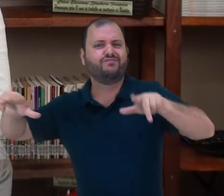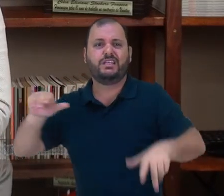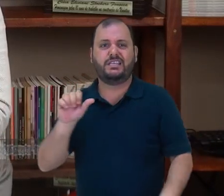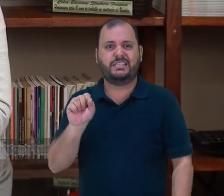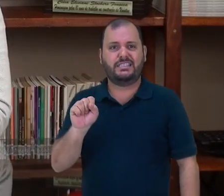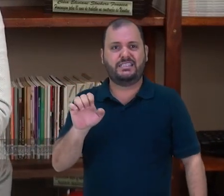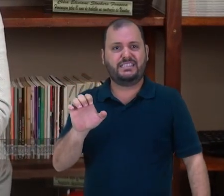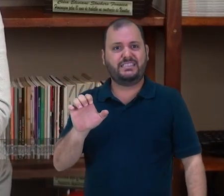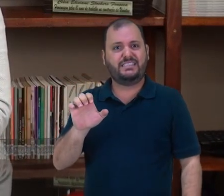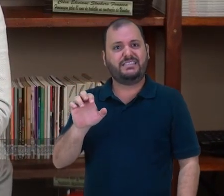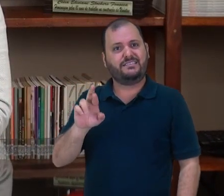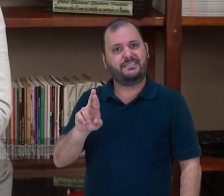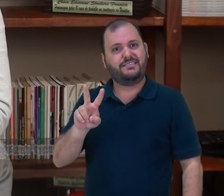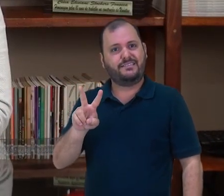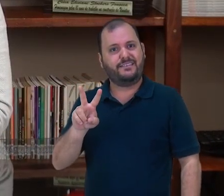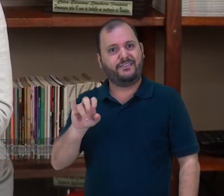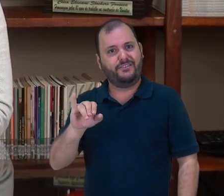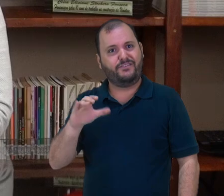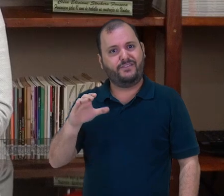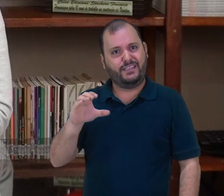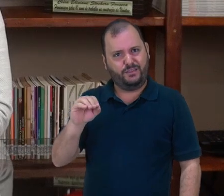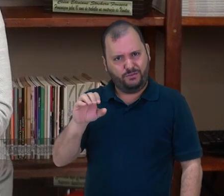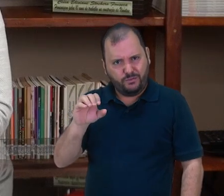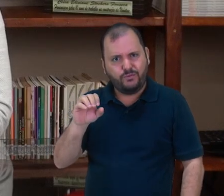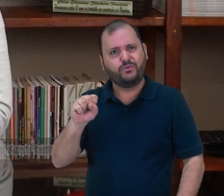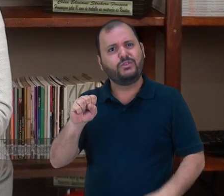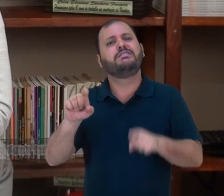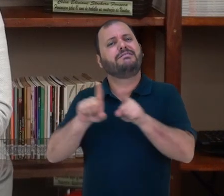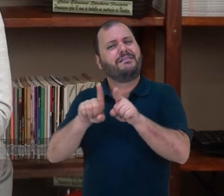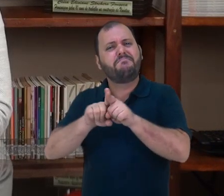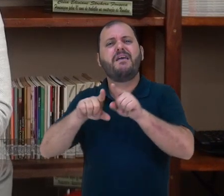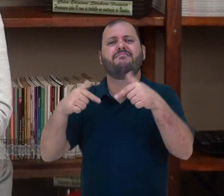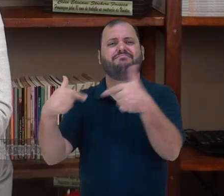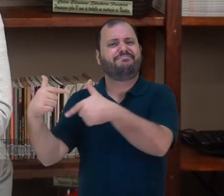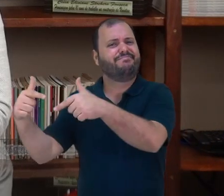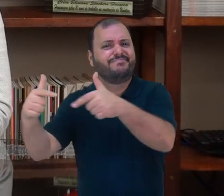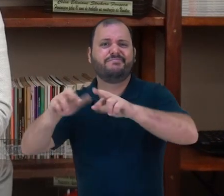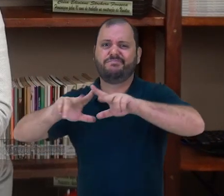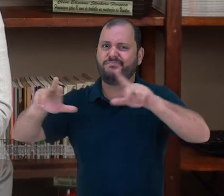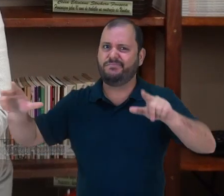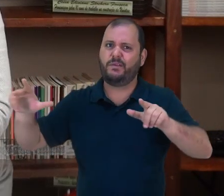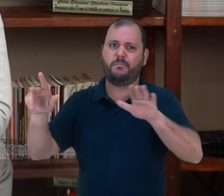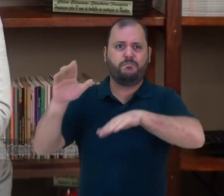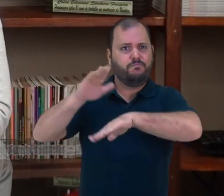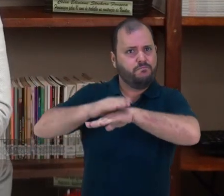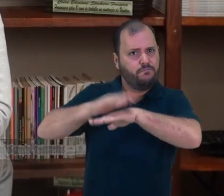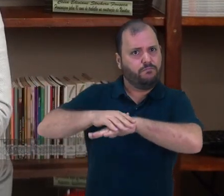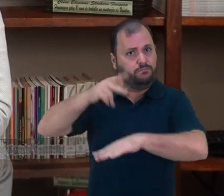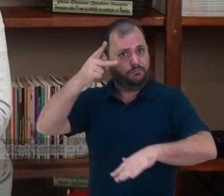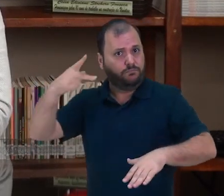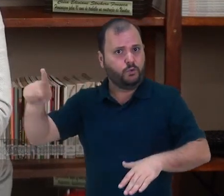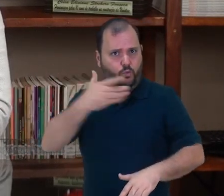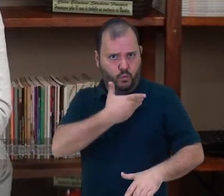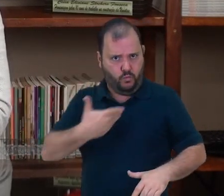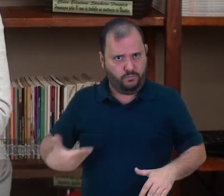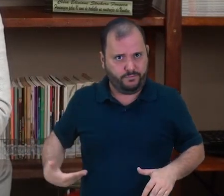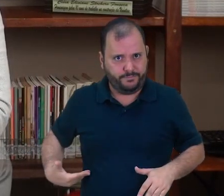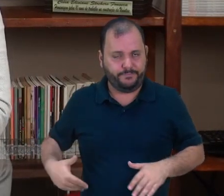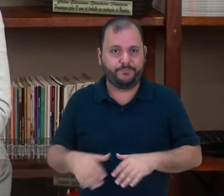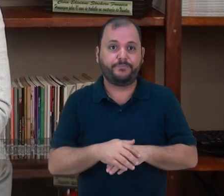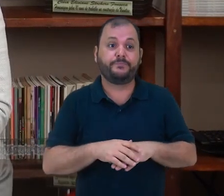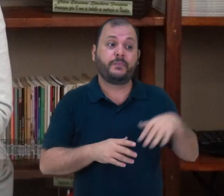e serviços oferecidos e mantidos pelo poder público, seja federal, estadual, distrital ou municipal.